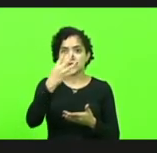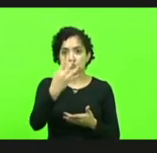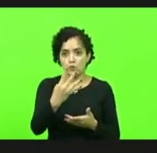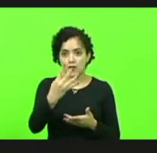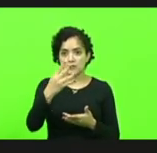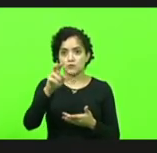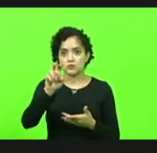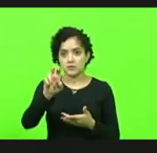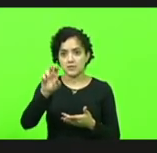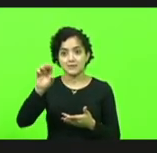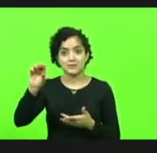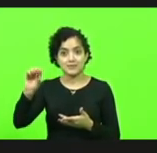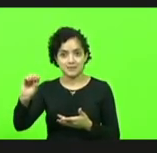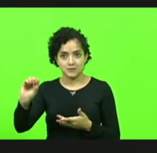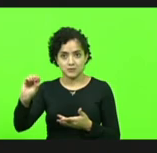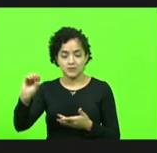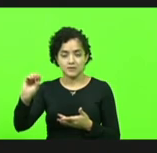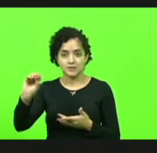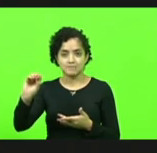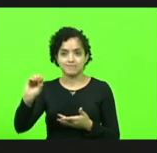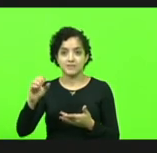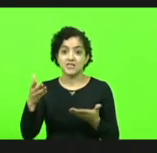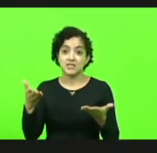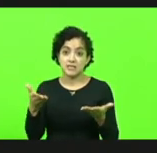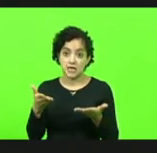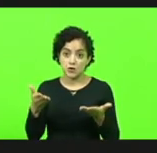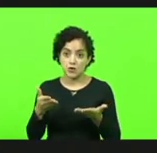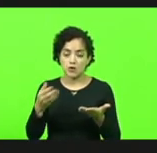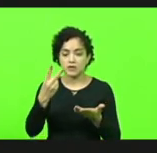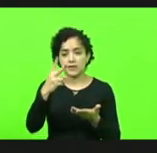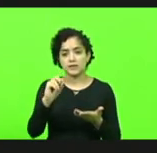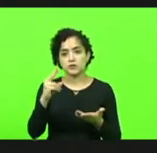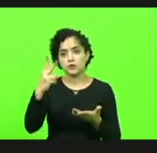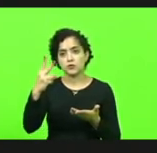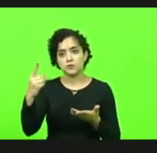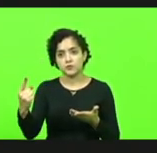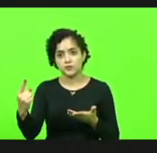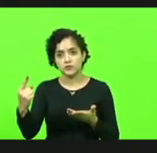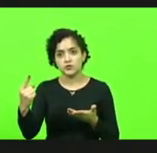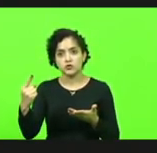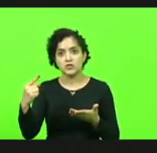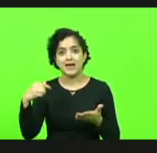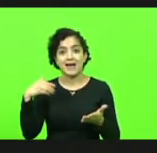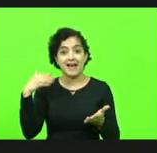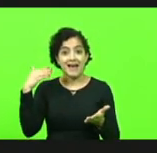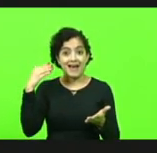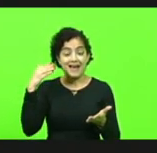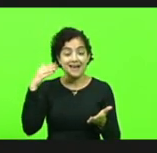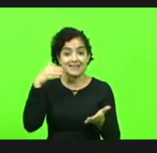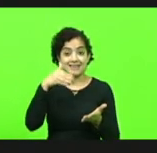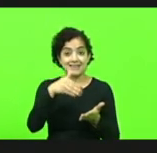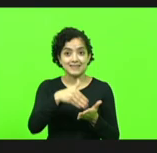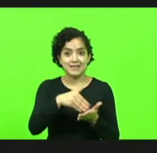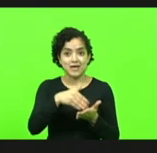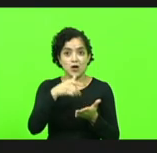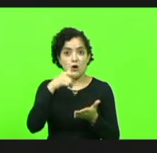450 pessoas. E agora, em 2021, até o dia de ontem, eu já